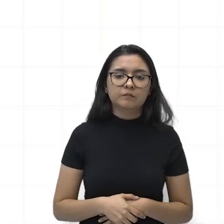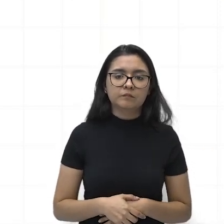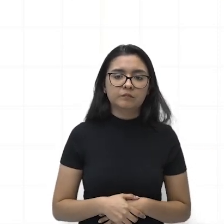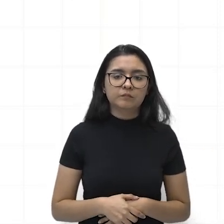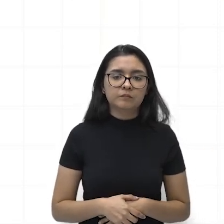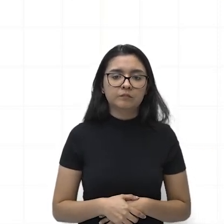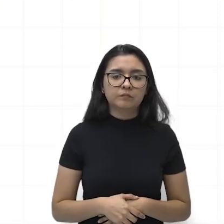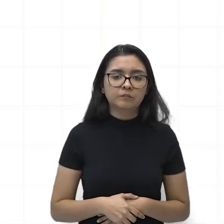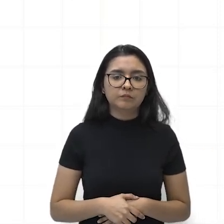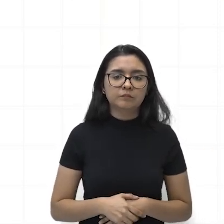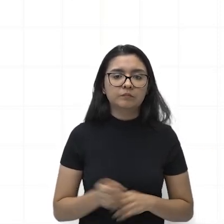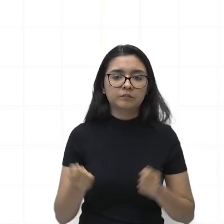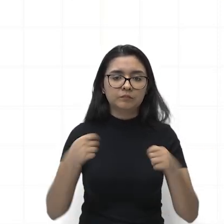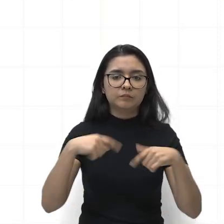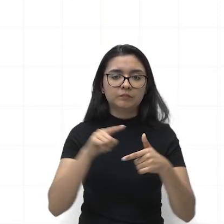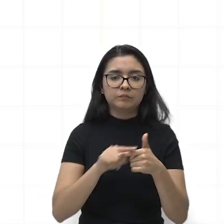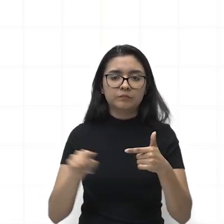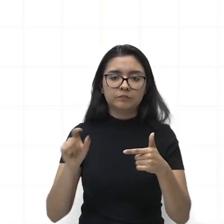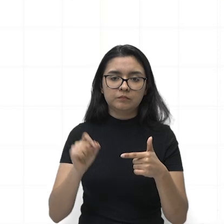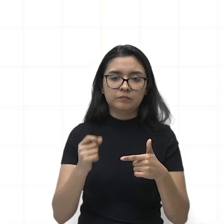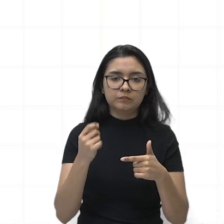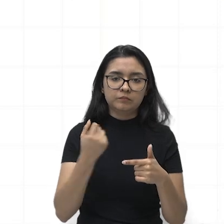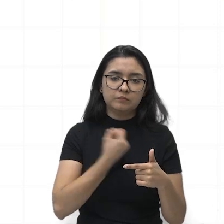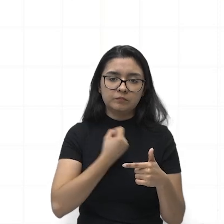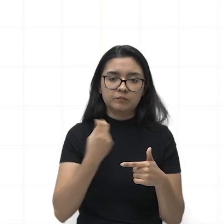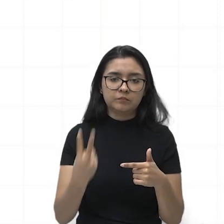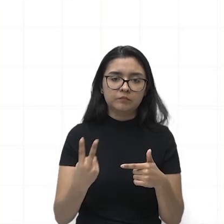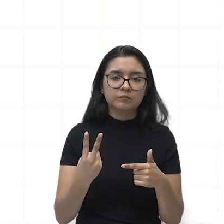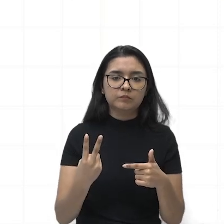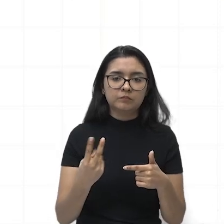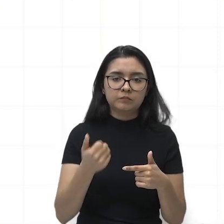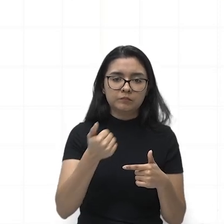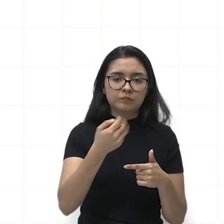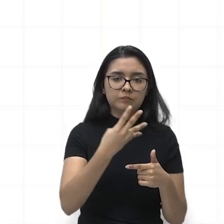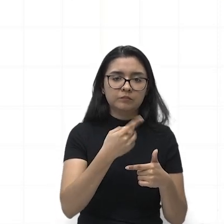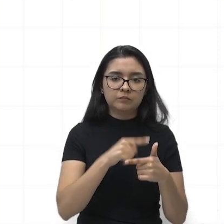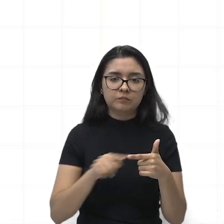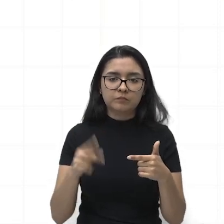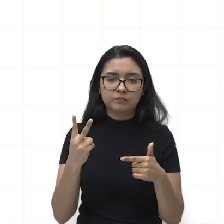2. Simplificando aqui.